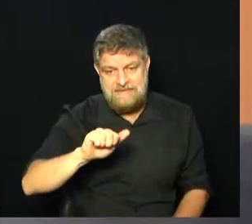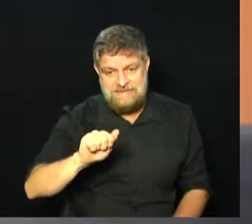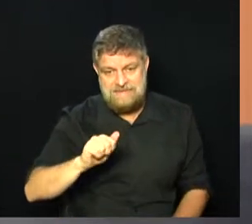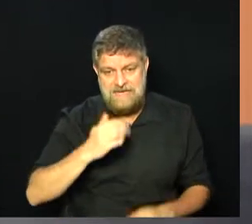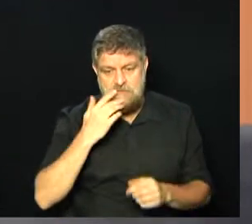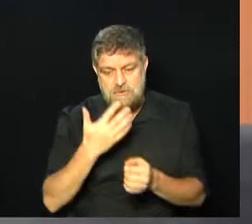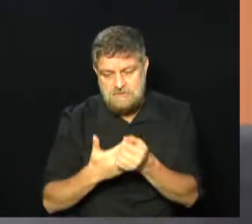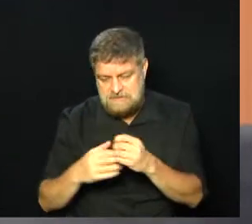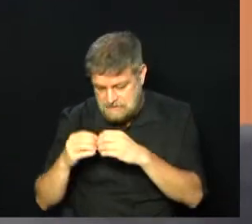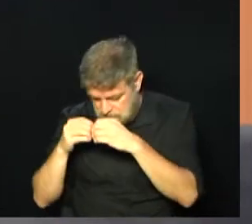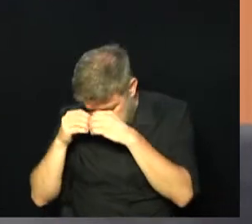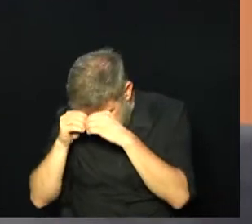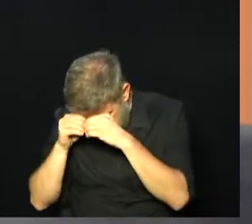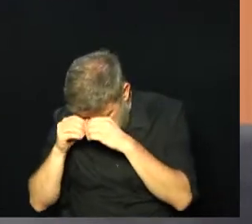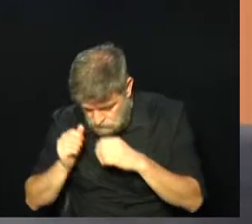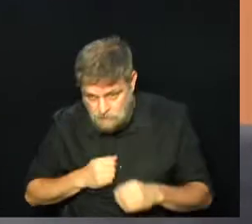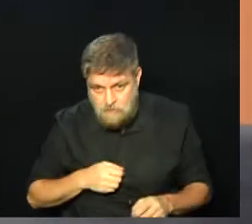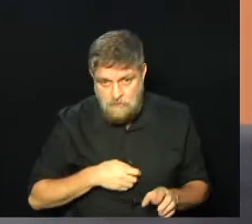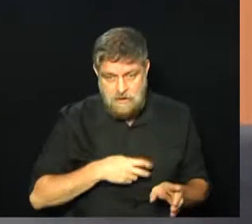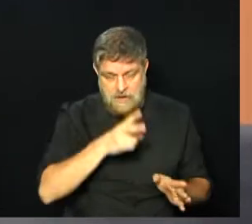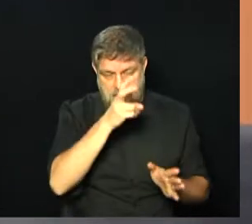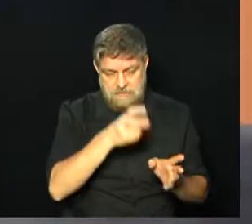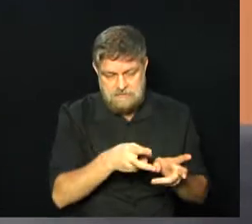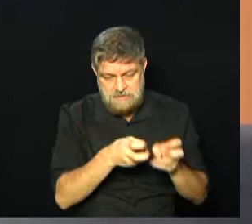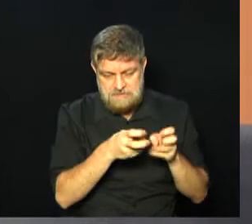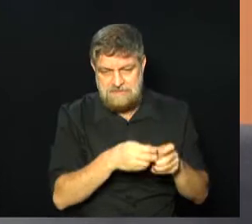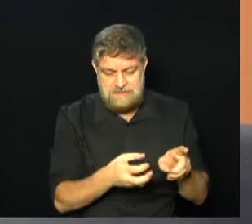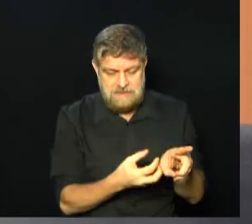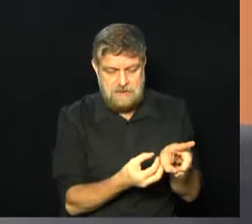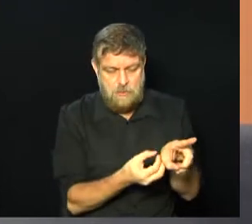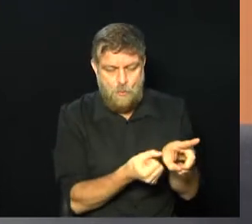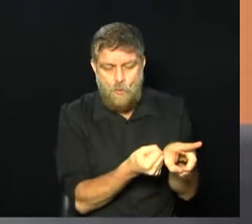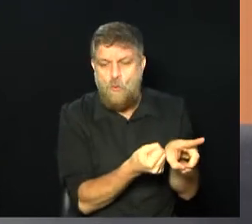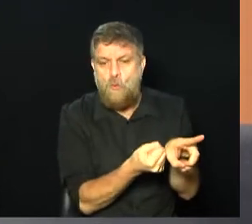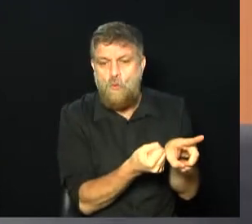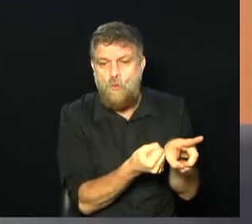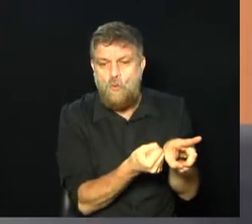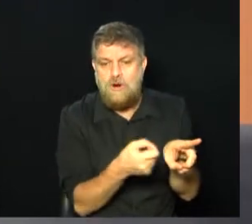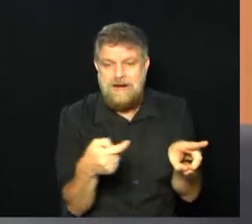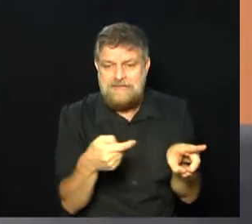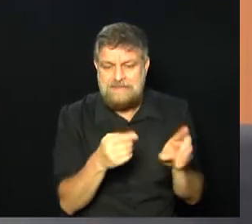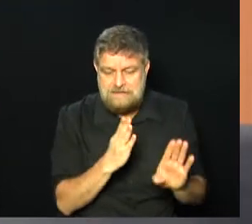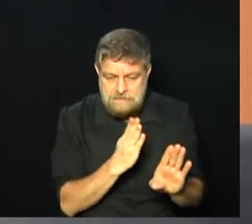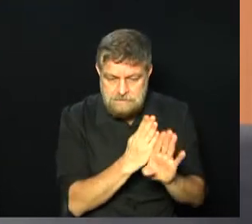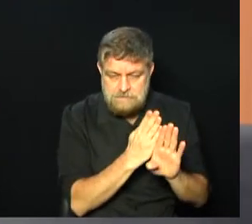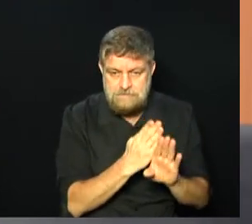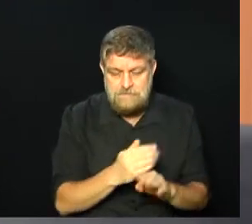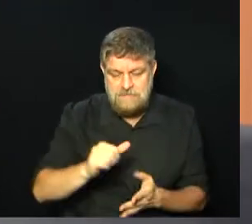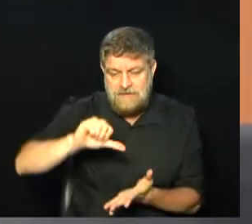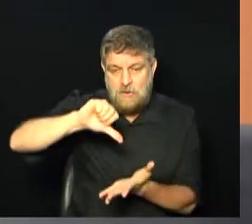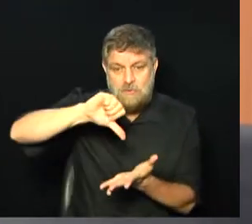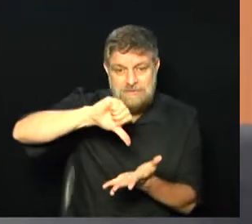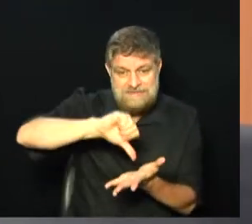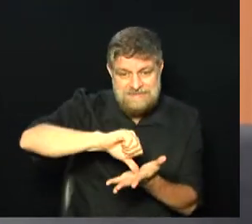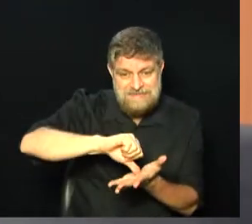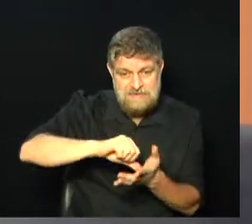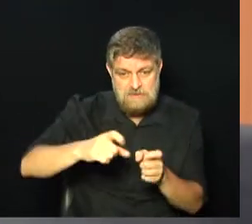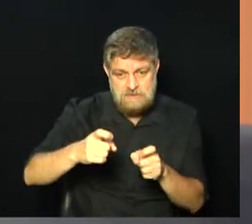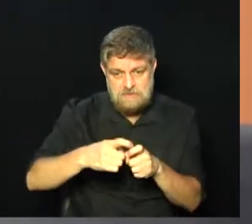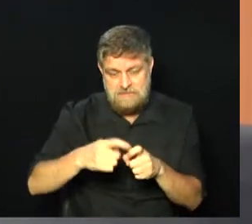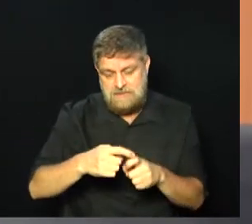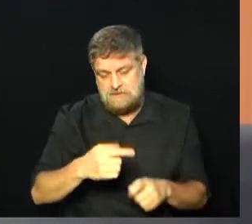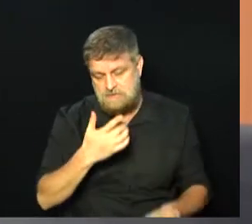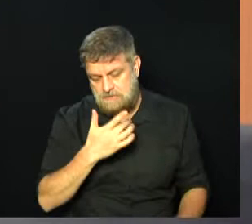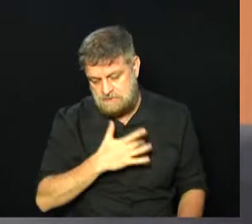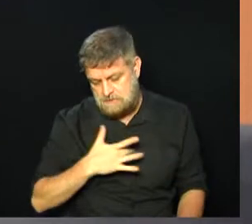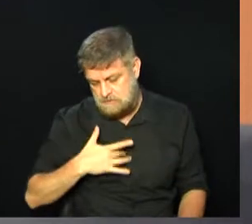tem sintomas clínicos de obstrução prostática. Então, agora, um centro de urologia de saúde